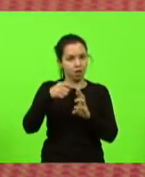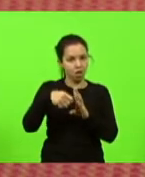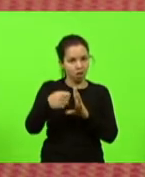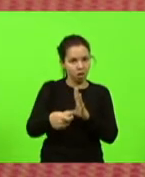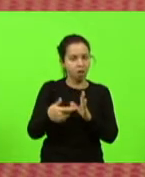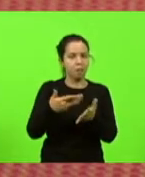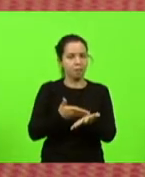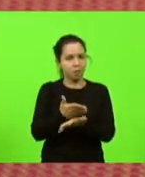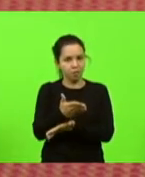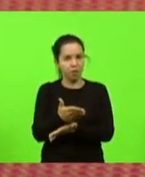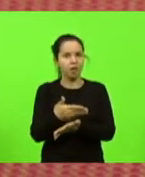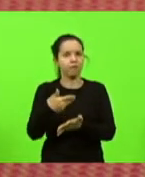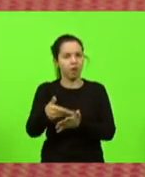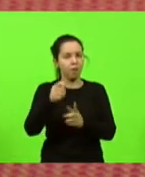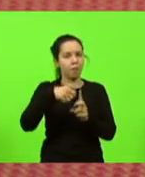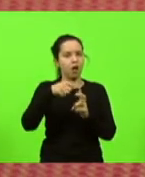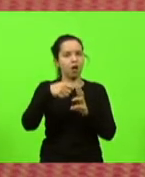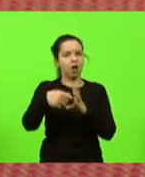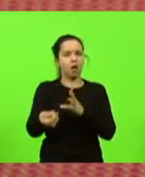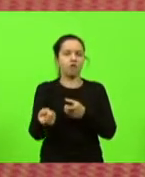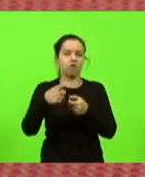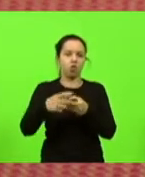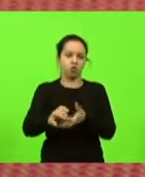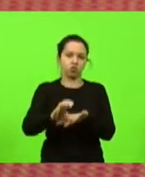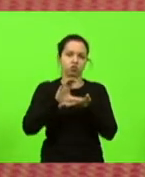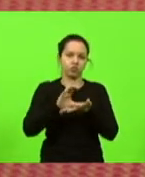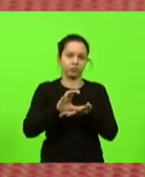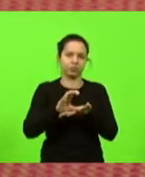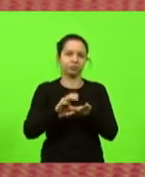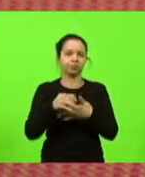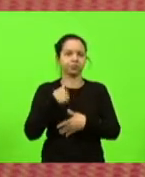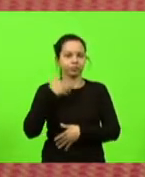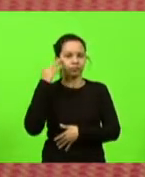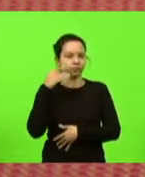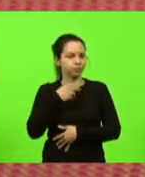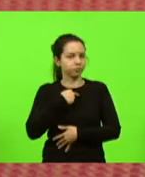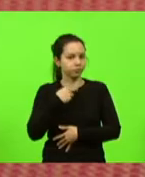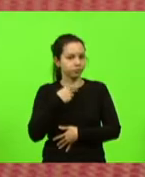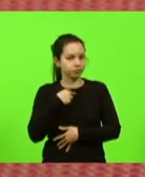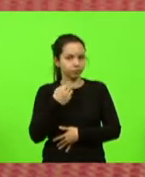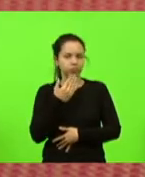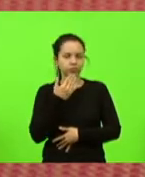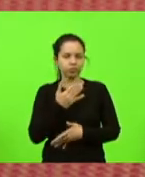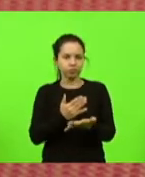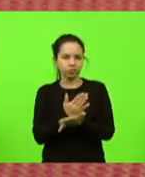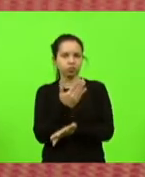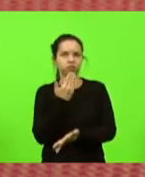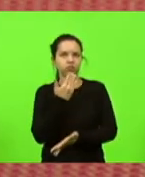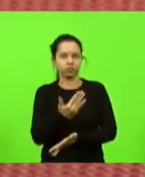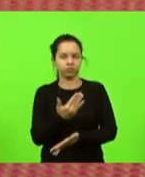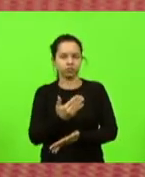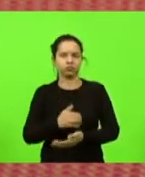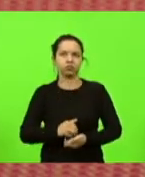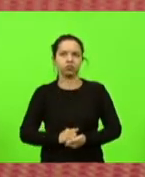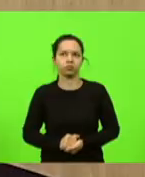muitos meses para poder receber o dinheiro. Então, no meu entendimento, também nós não podemos aprovar o requerimento, senhor presidente.